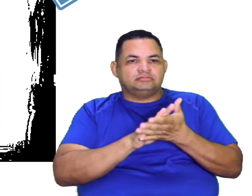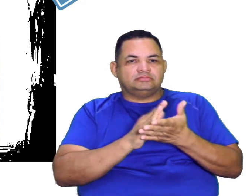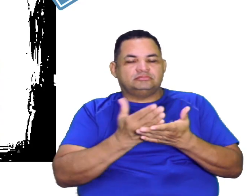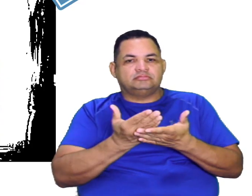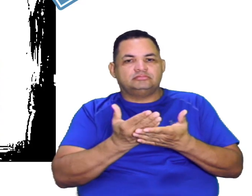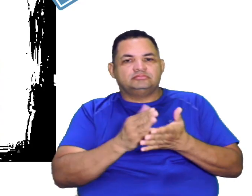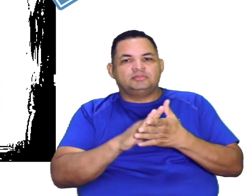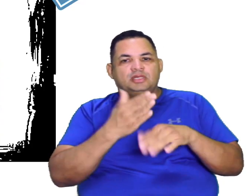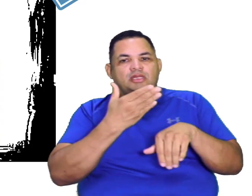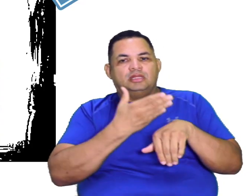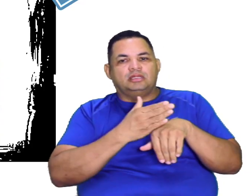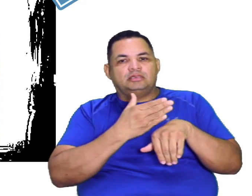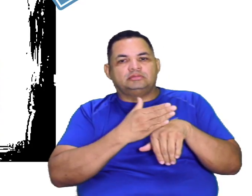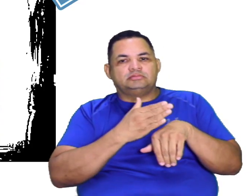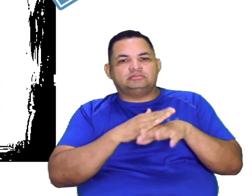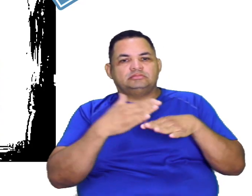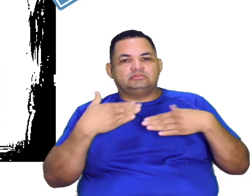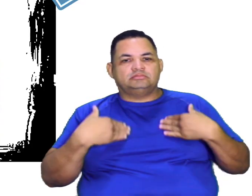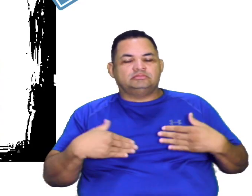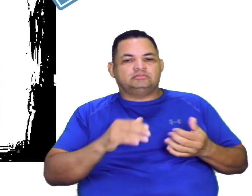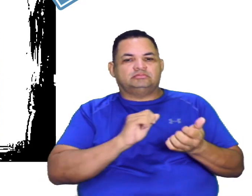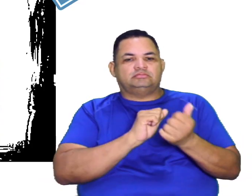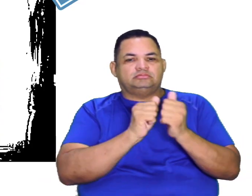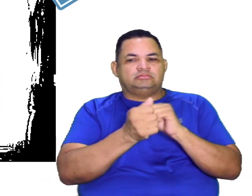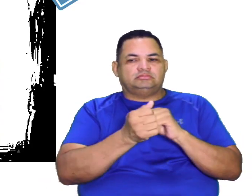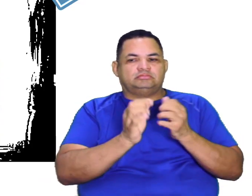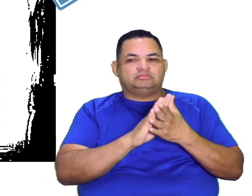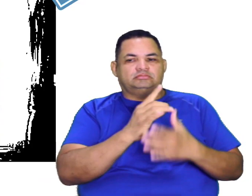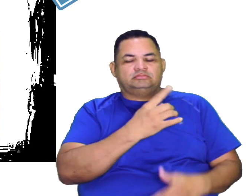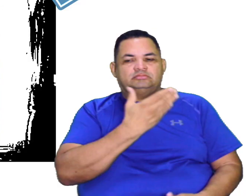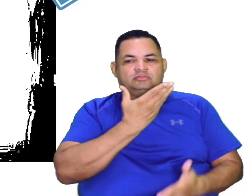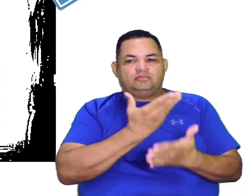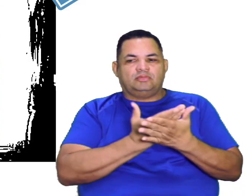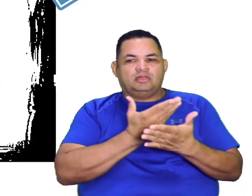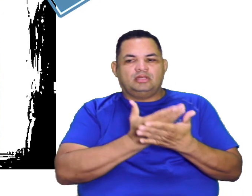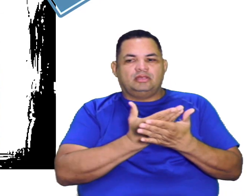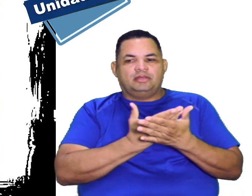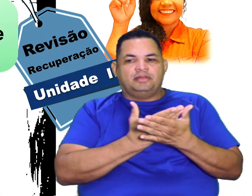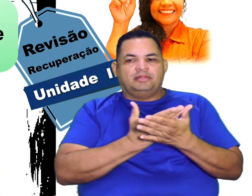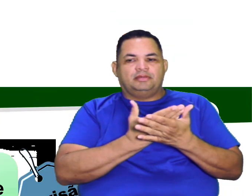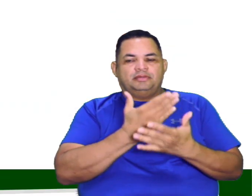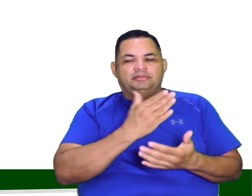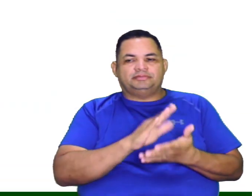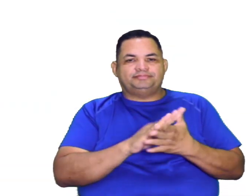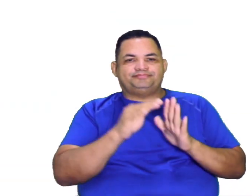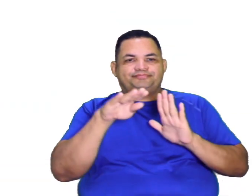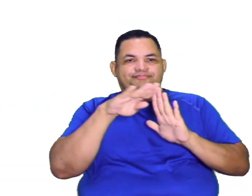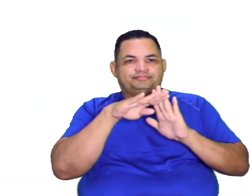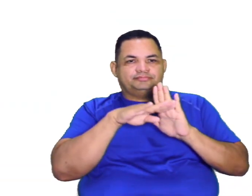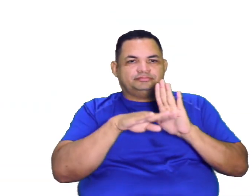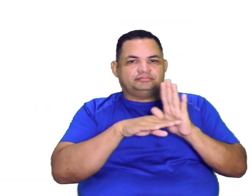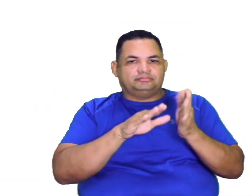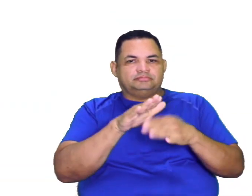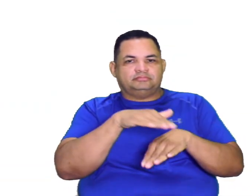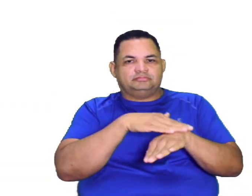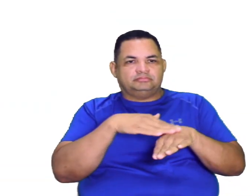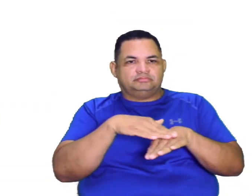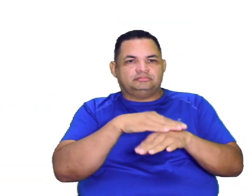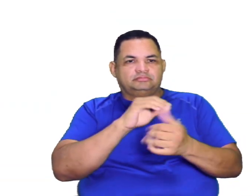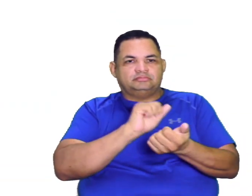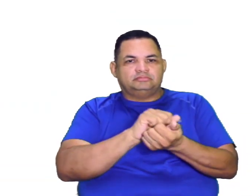exercício físico e do esporte. E aí, nessa aula, a gente conversou aqui sobre